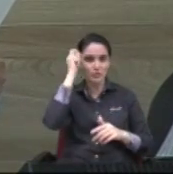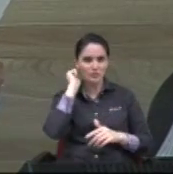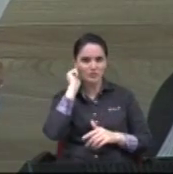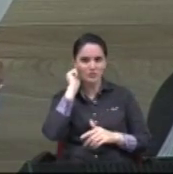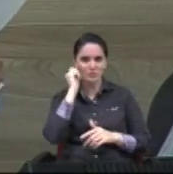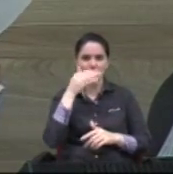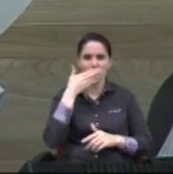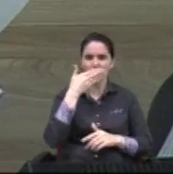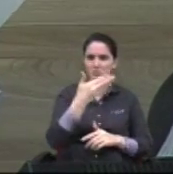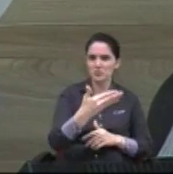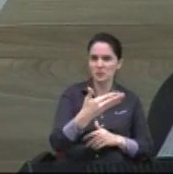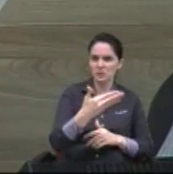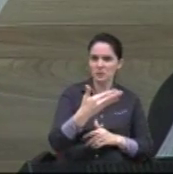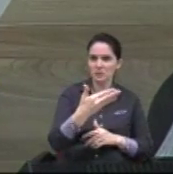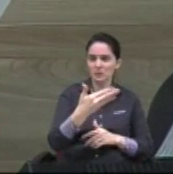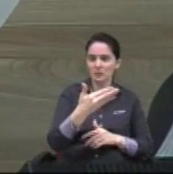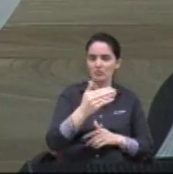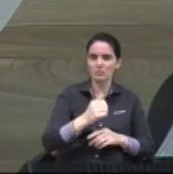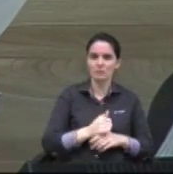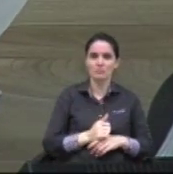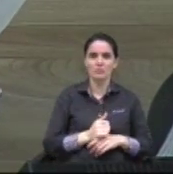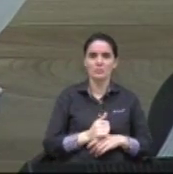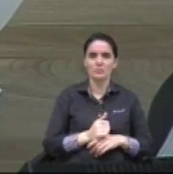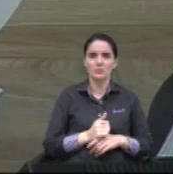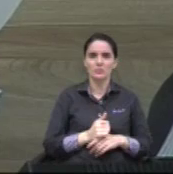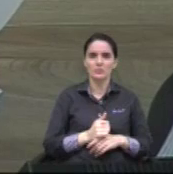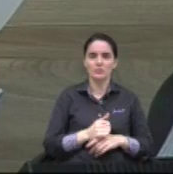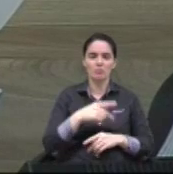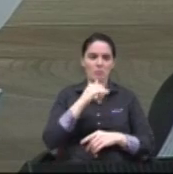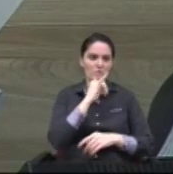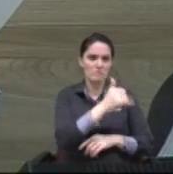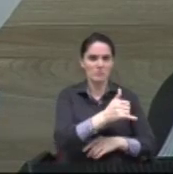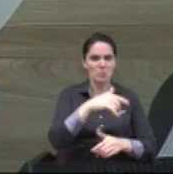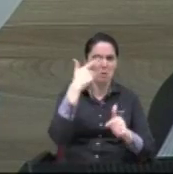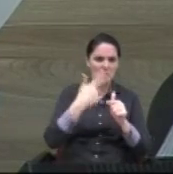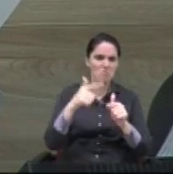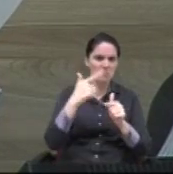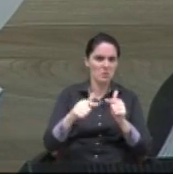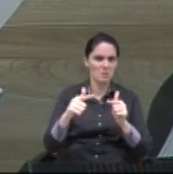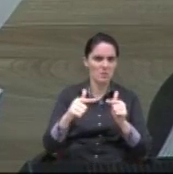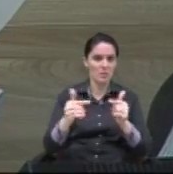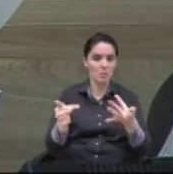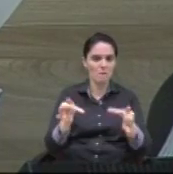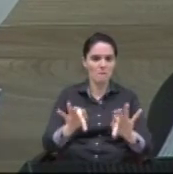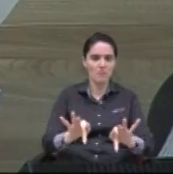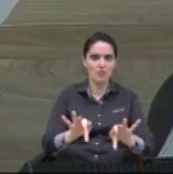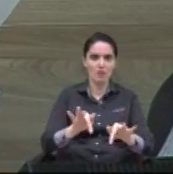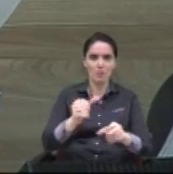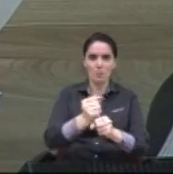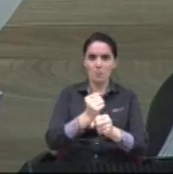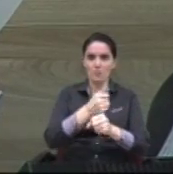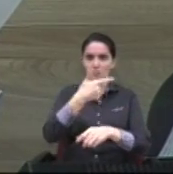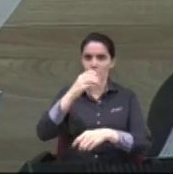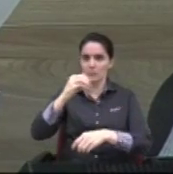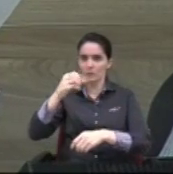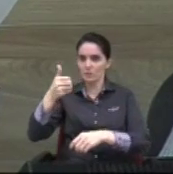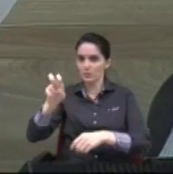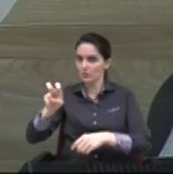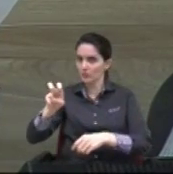do convênio no final de 2015. A partir desta solicitação, iniciou-se o processo